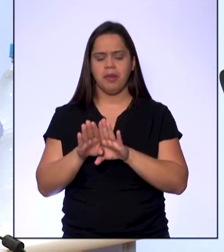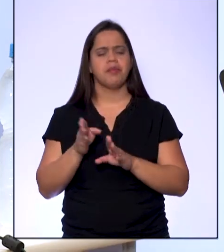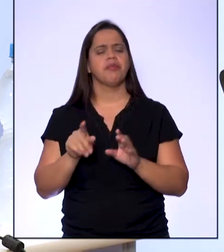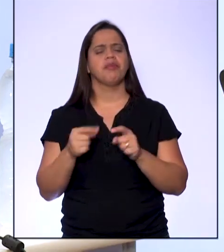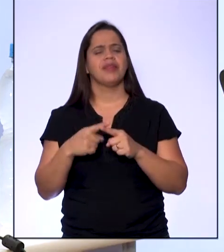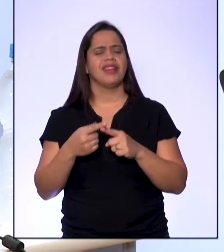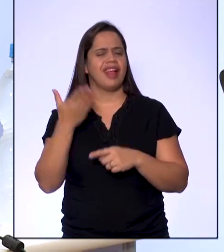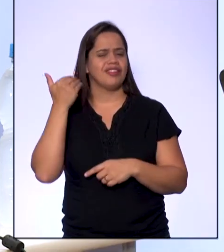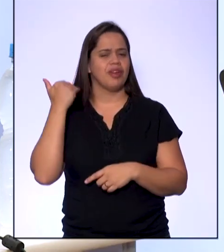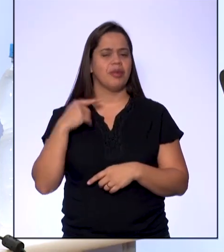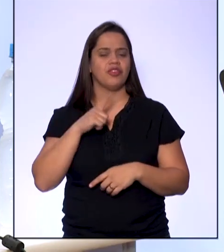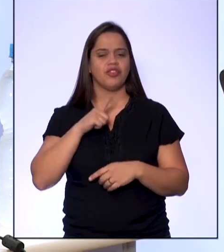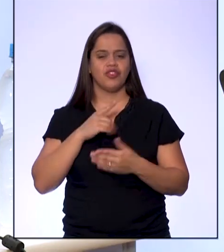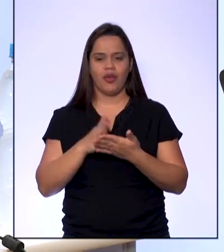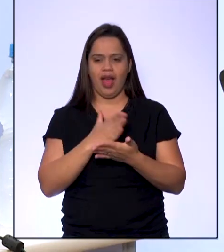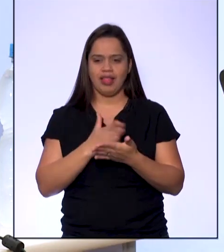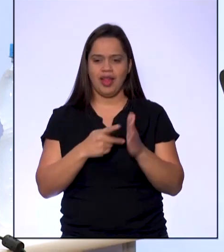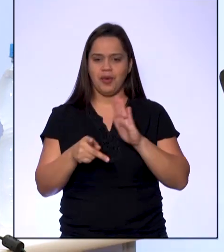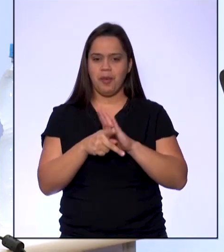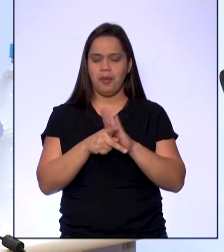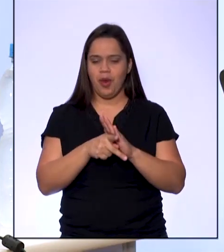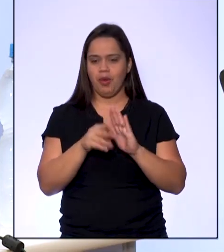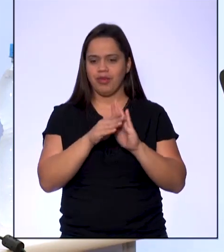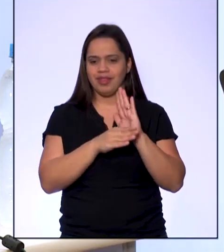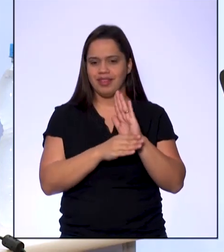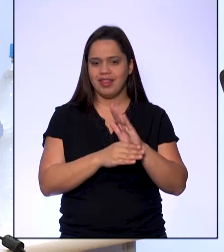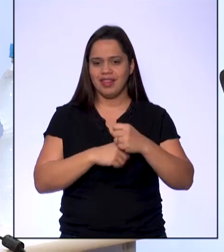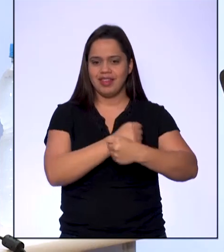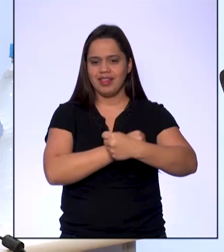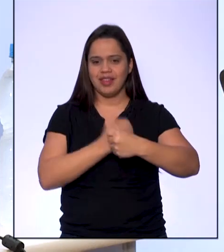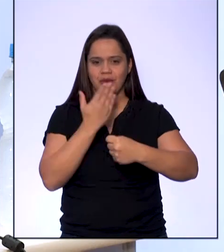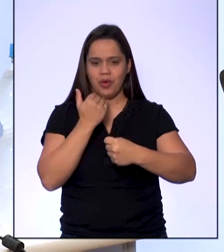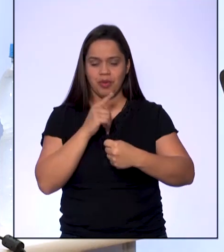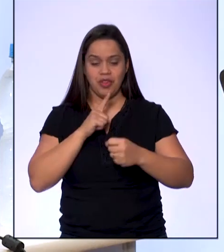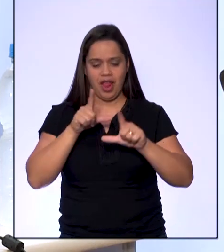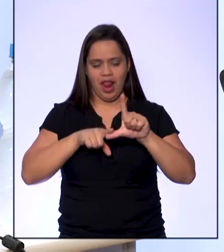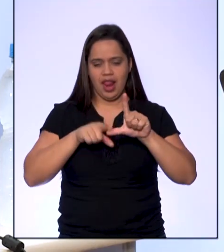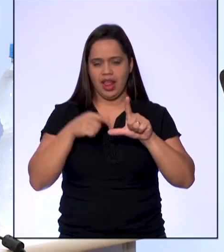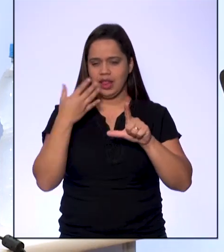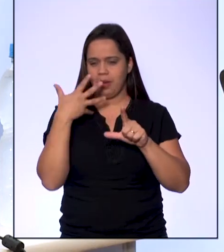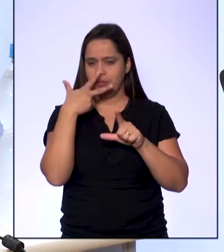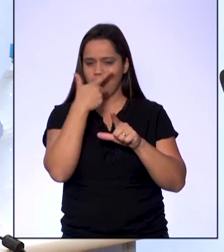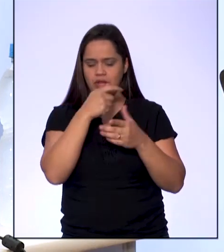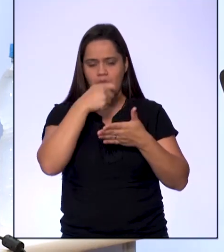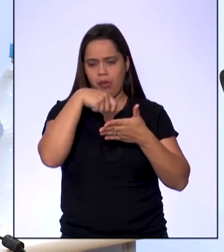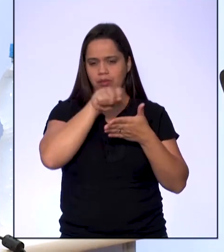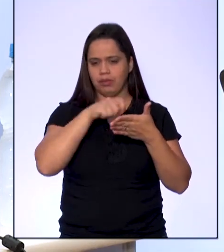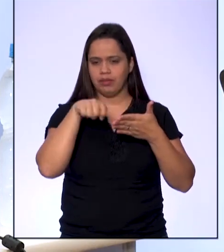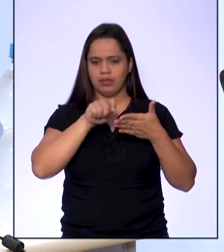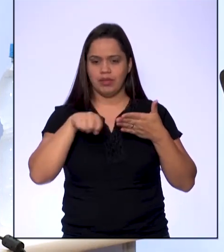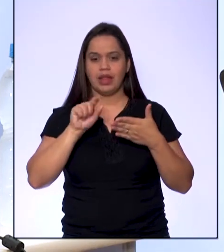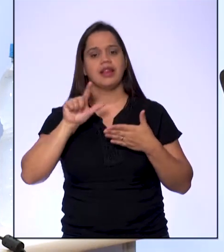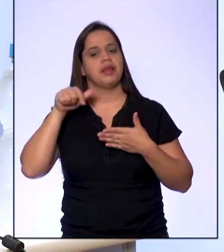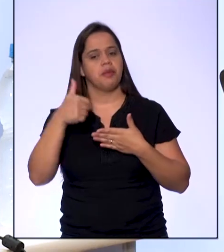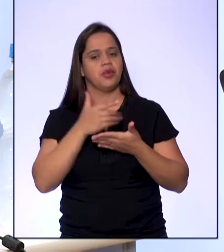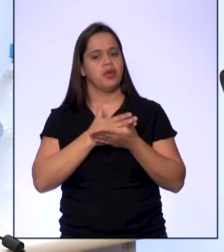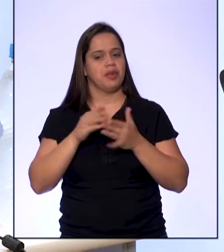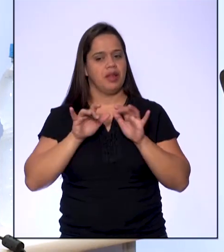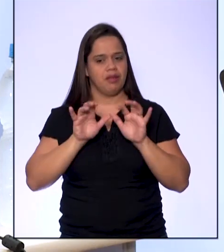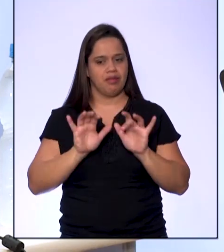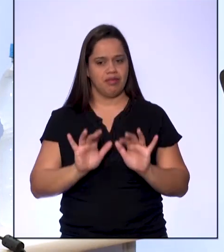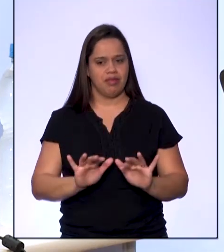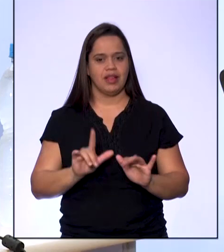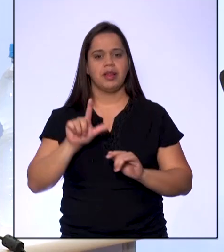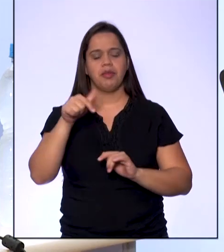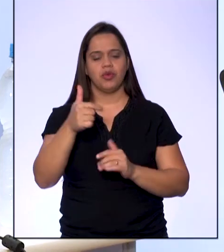receita, eu passava o caderninho a limpo, ficava com aquela caligrafia bonita. E depois eu passei a digitar. Quando eu comprei meu